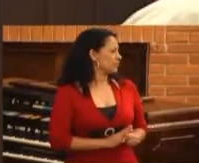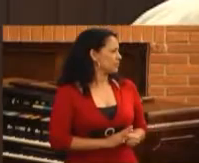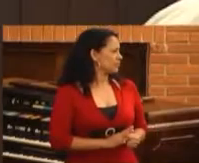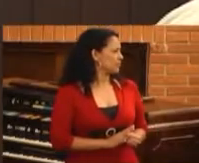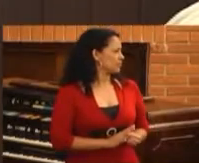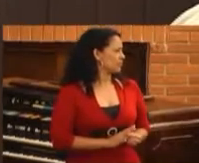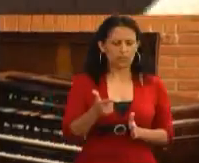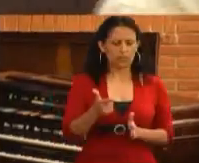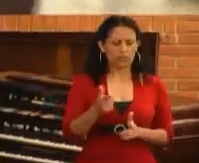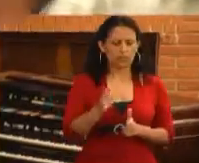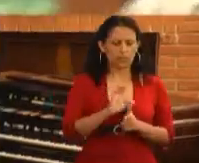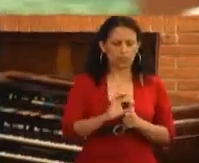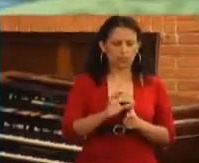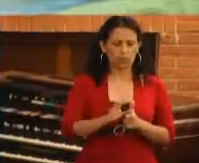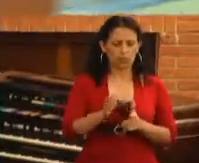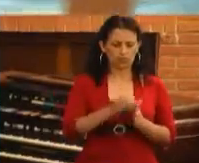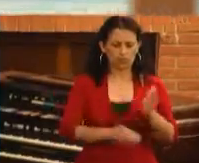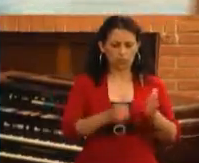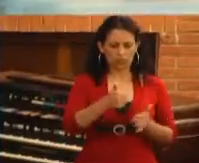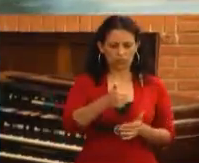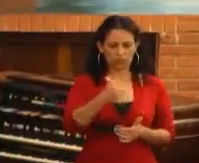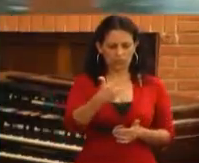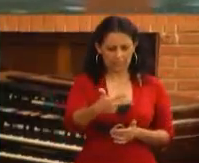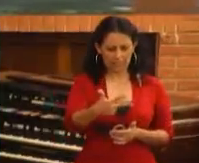2 Coríntios 13, 4 é.